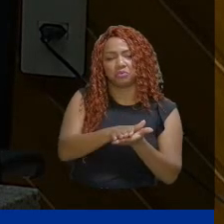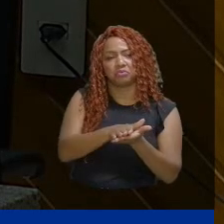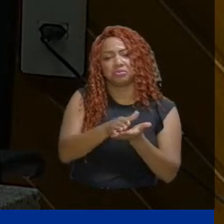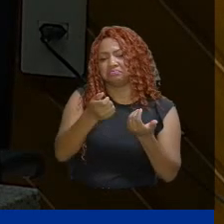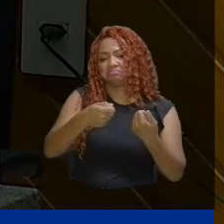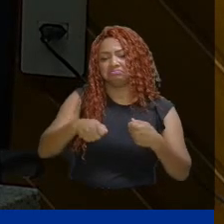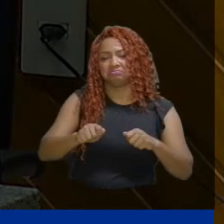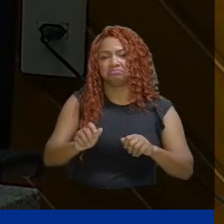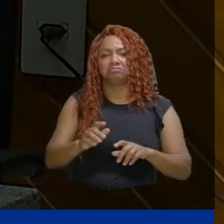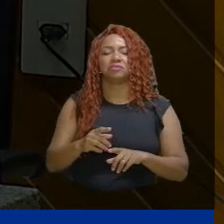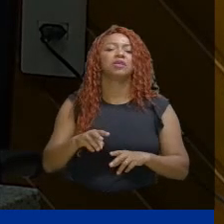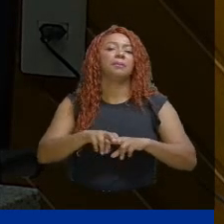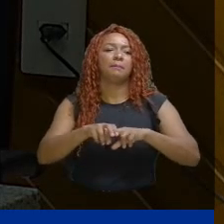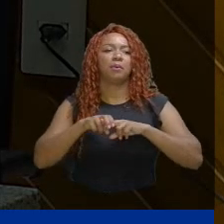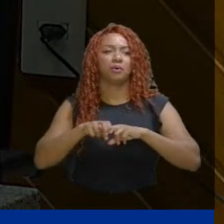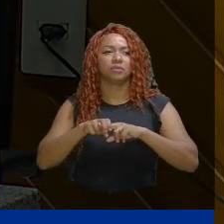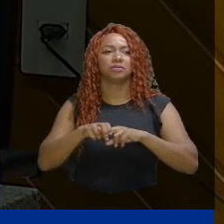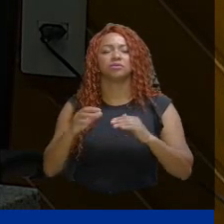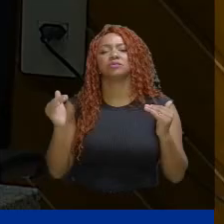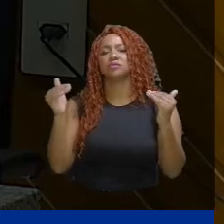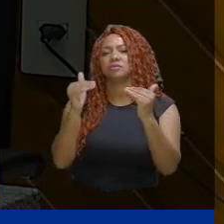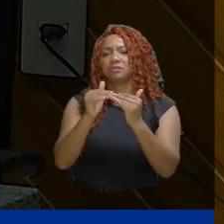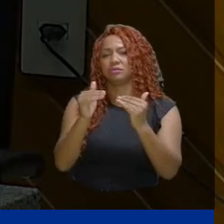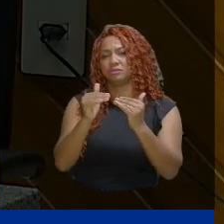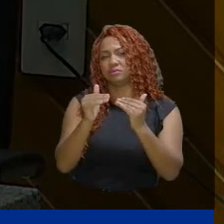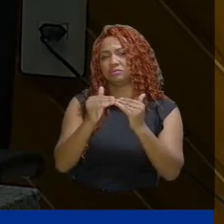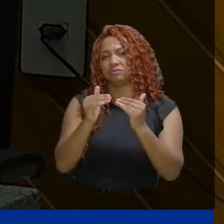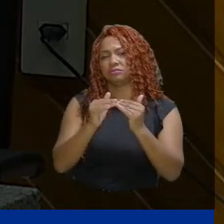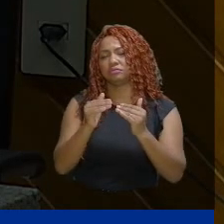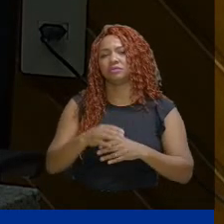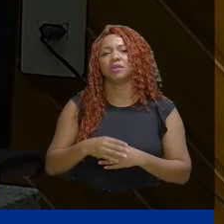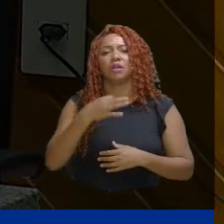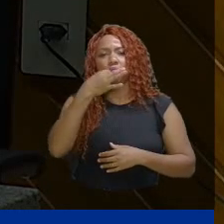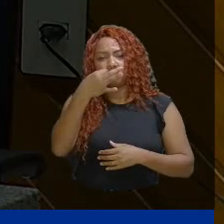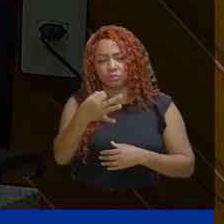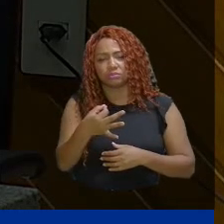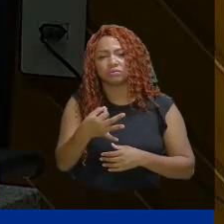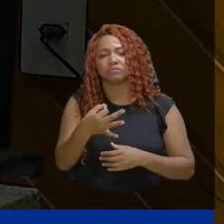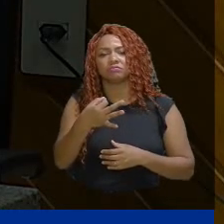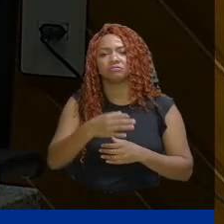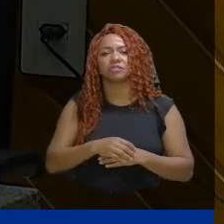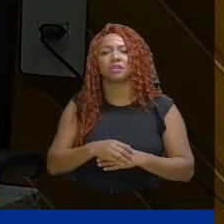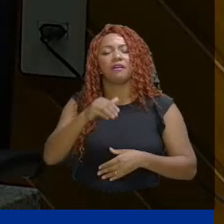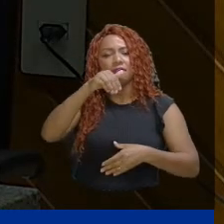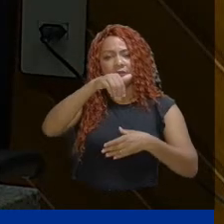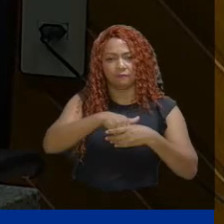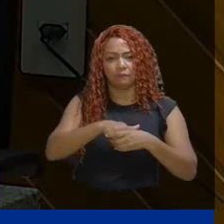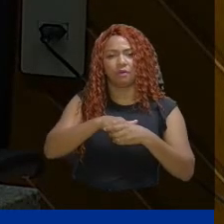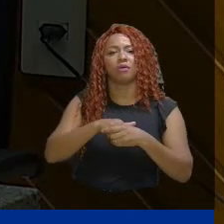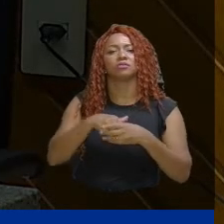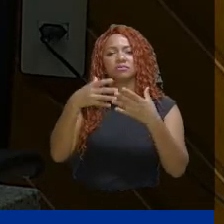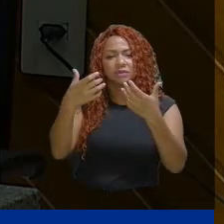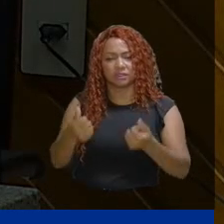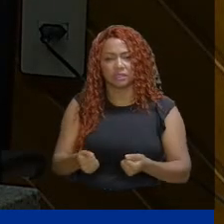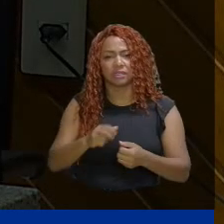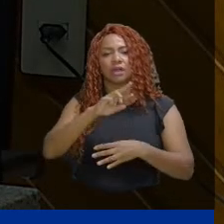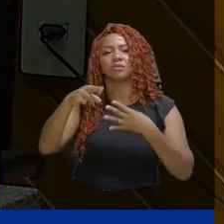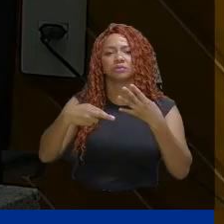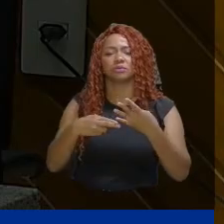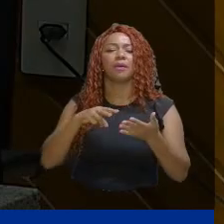caso, razão pela qual, em consonância com o parecer do órgão ministerial, eu voto pelo provimento parcial do